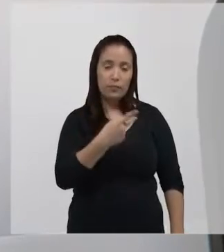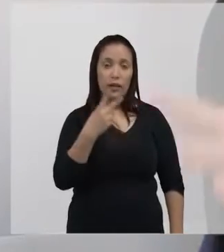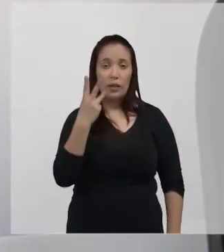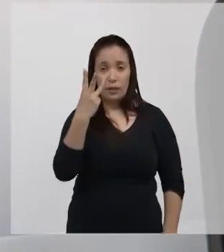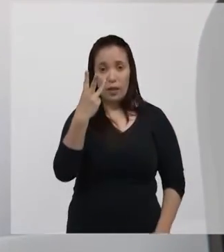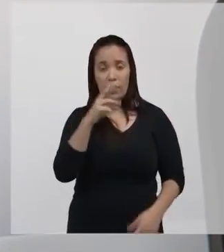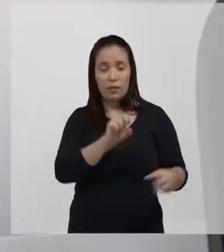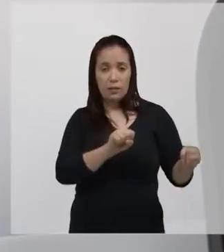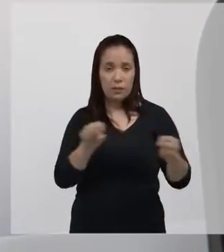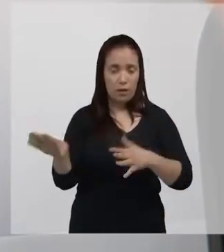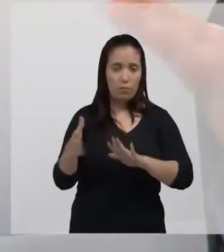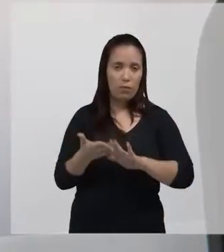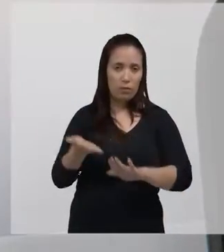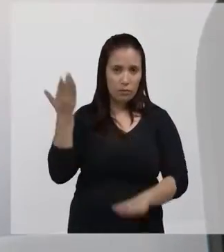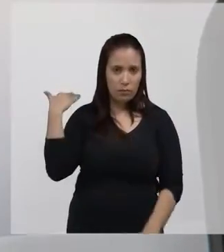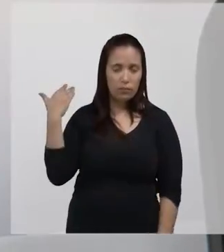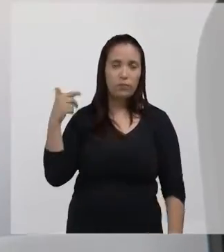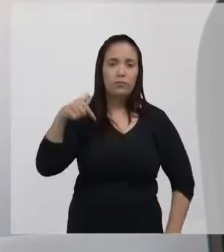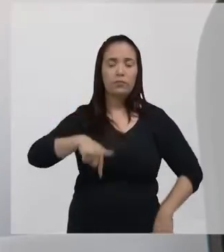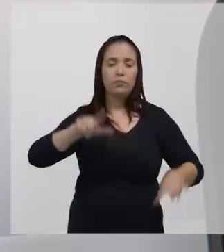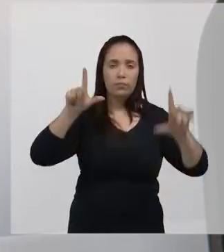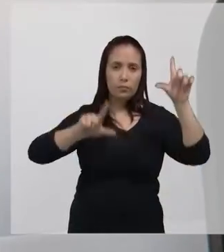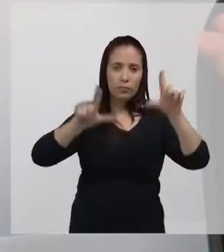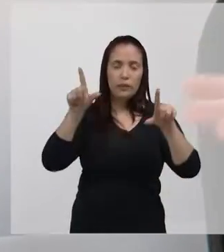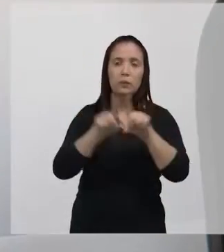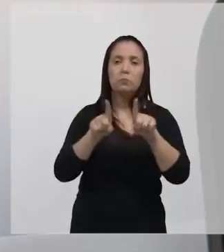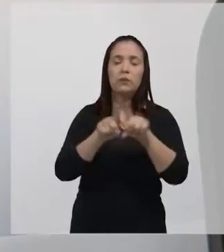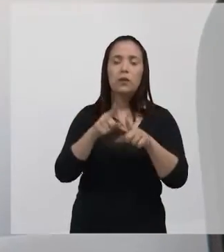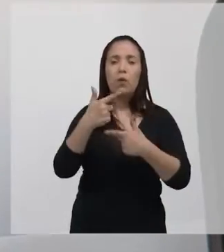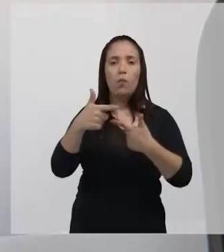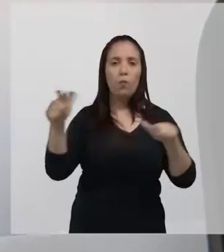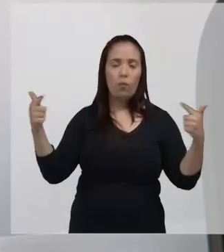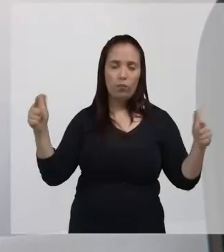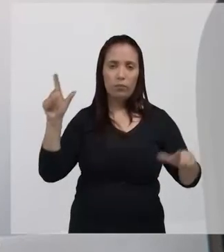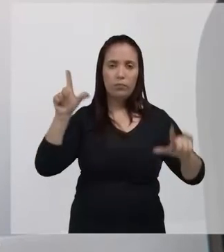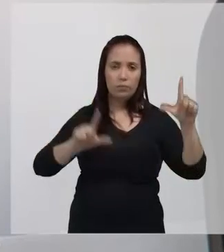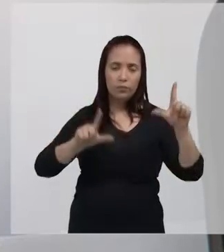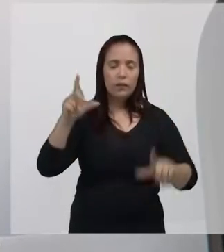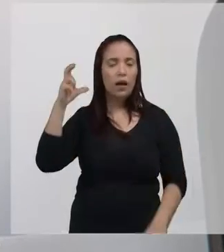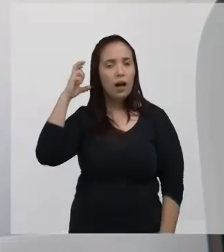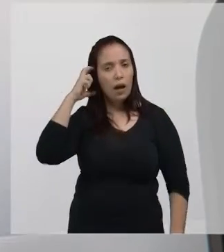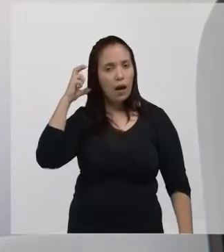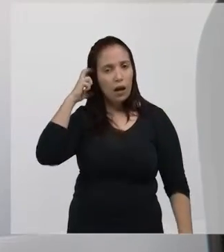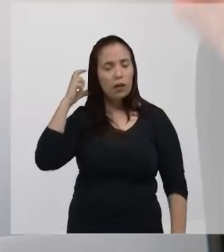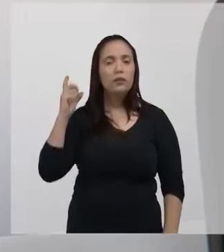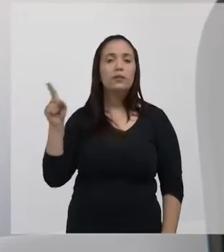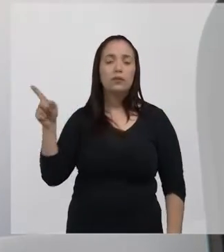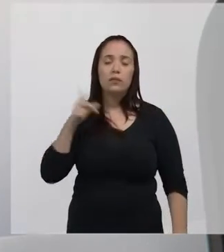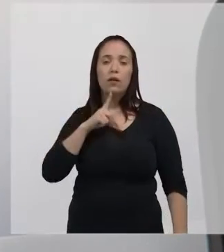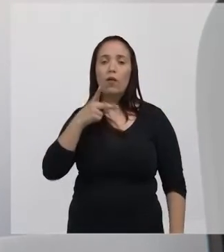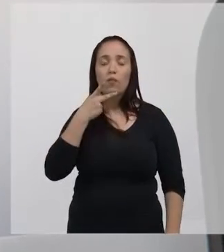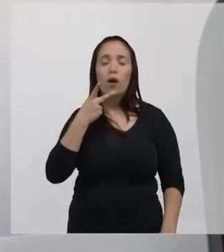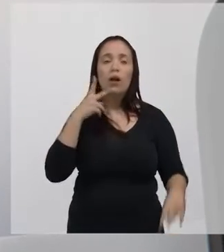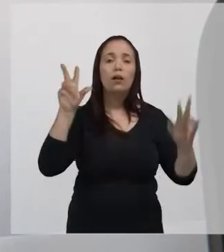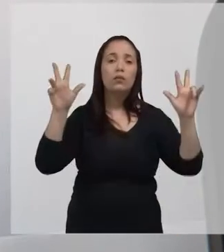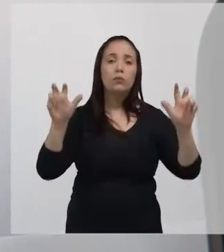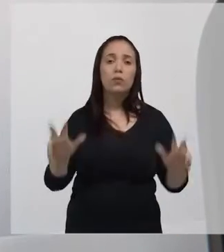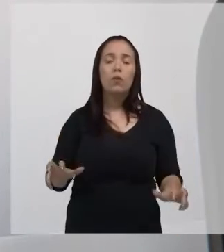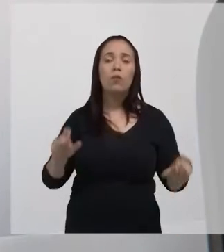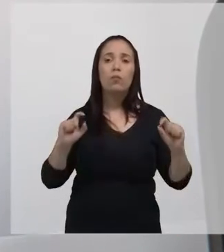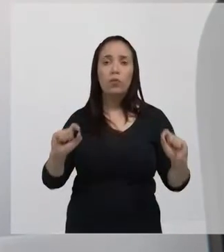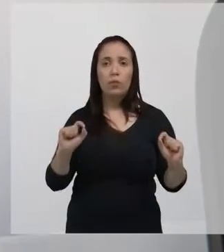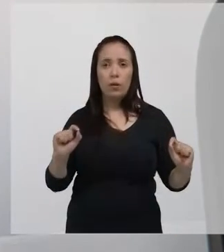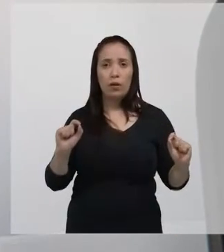mais ou menos 3 semanas, tanto nesse programa como nos outros programas que ele participa e também na rádio, ele tem questionado muito.